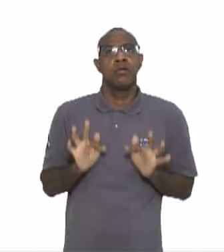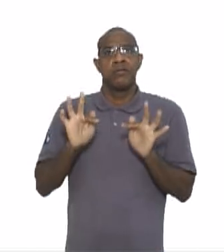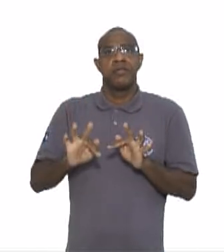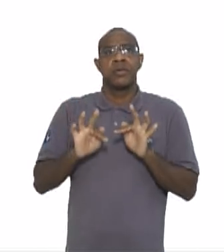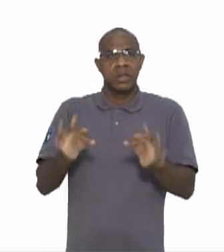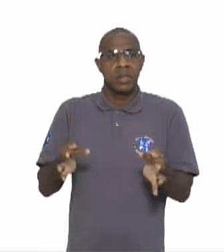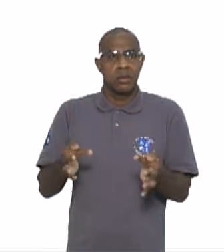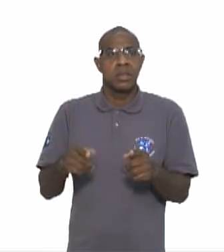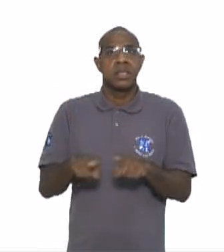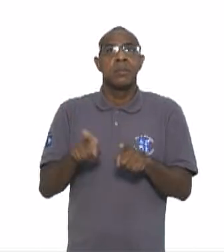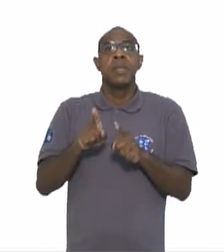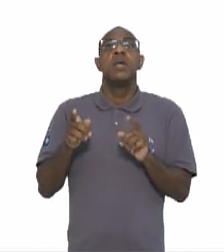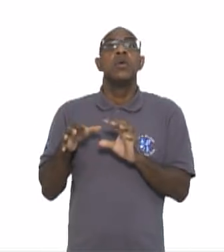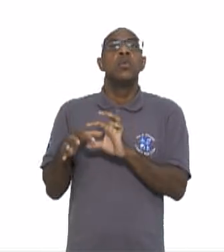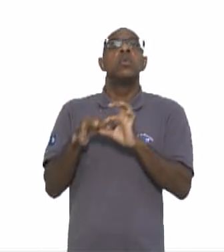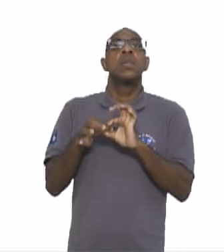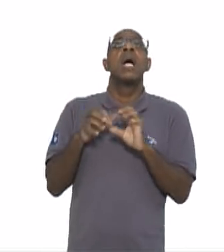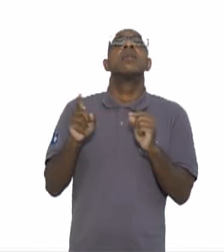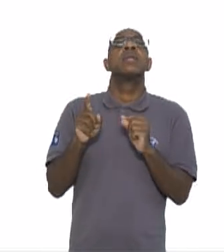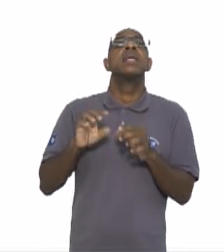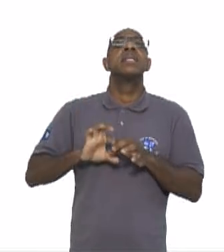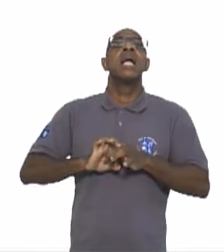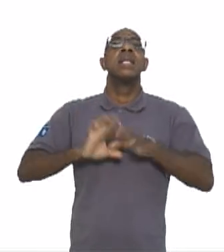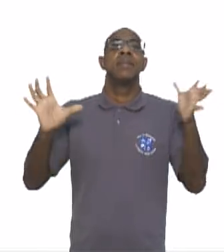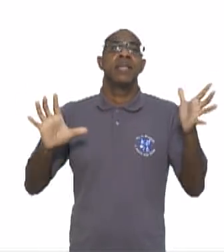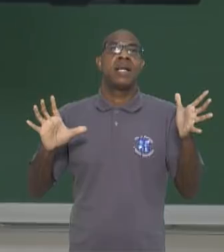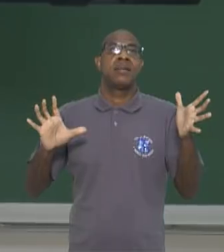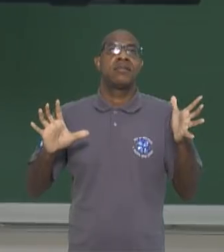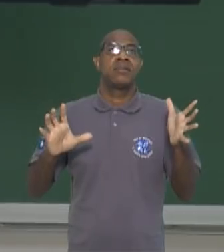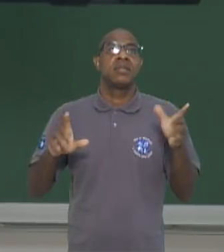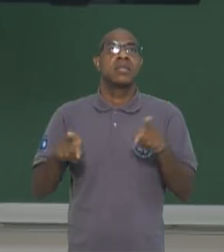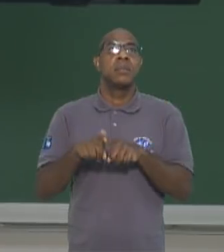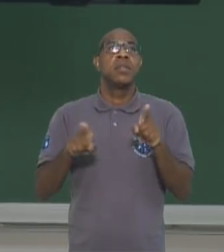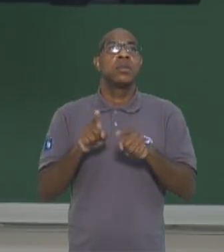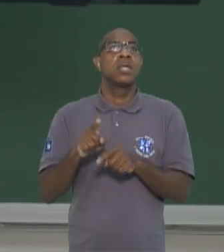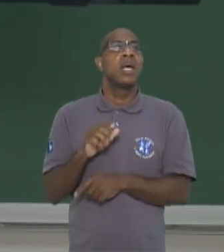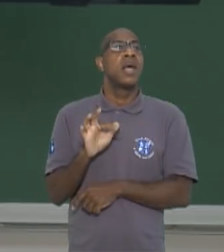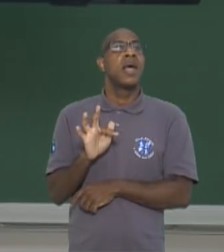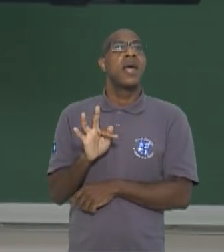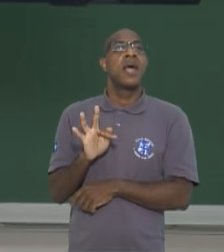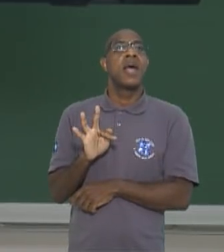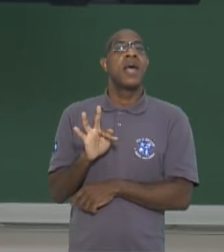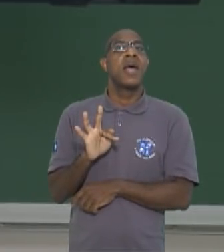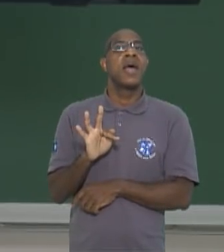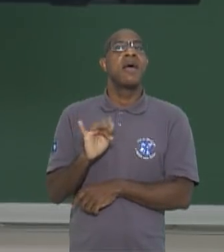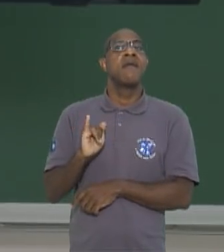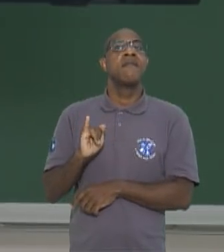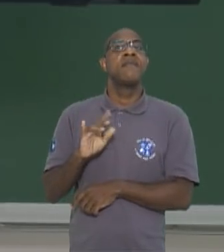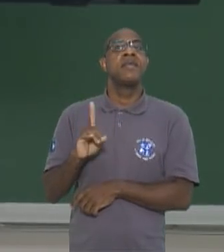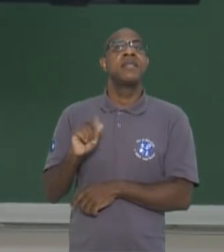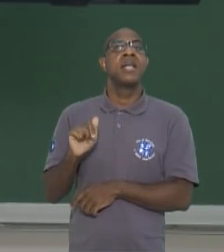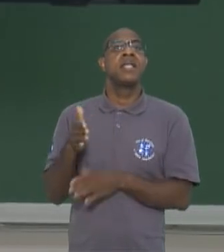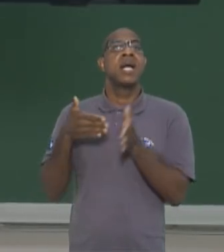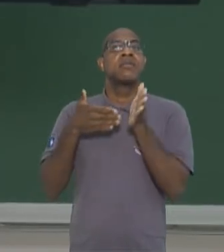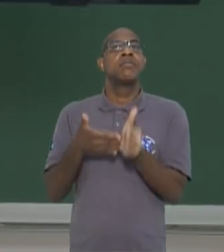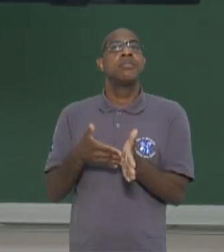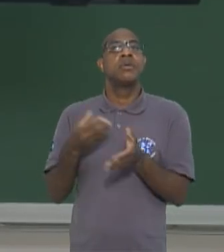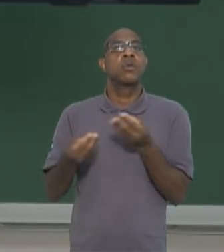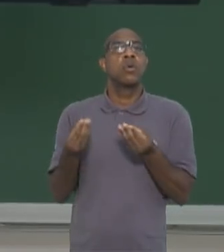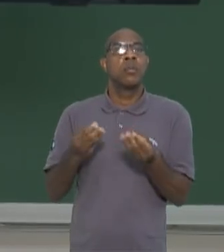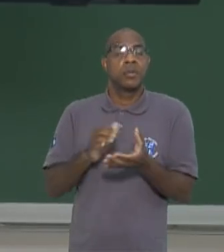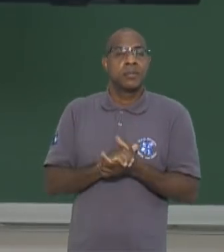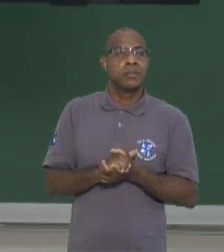fidelidade? Uma palavra, um conceito, fidelidade, que tem uma importância muito grande na formação dessa Europa